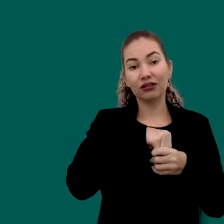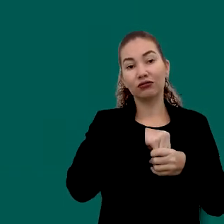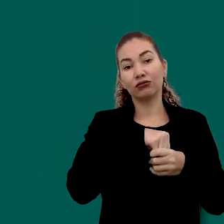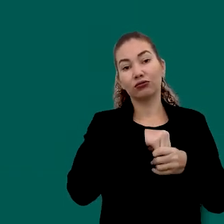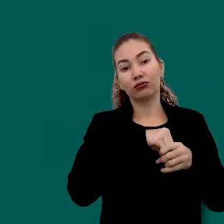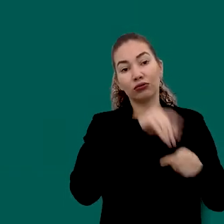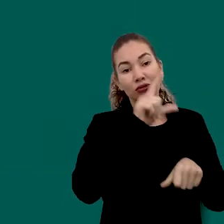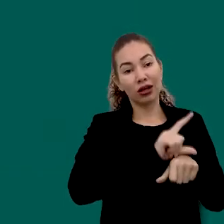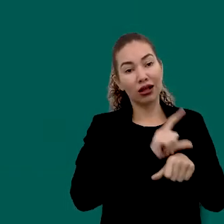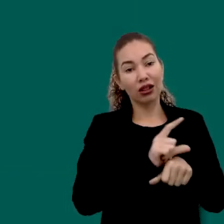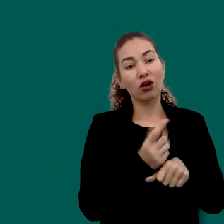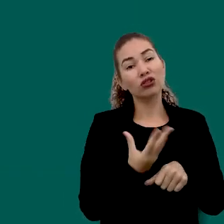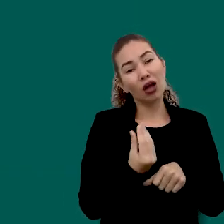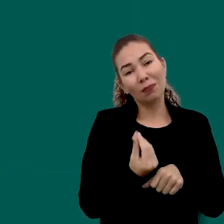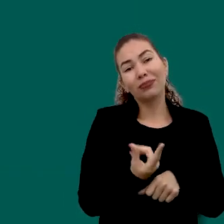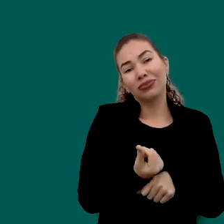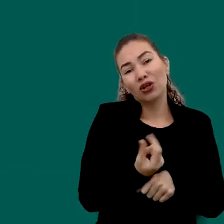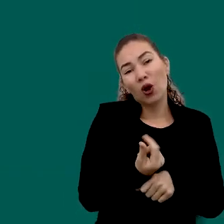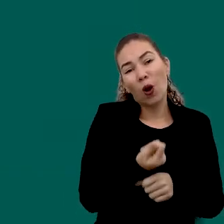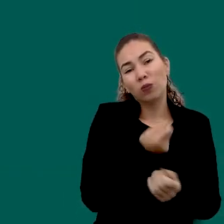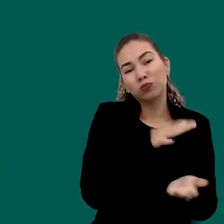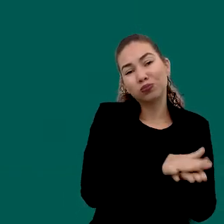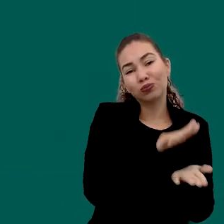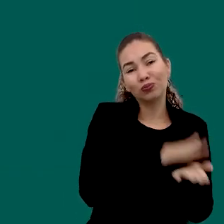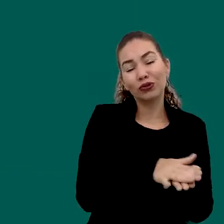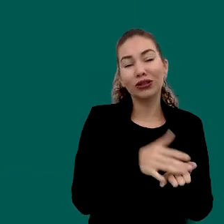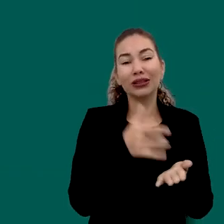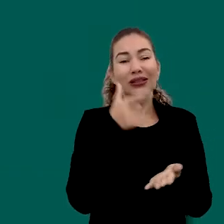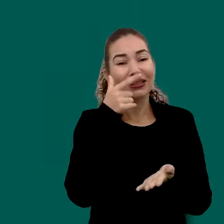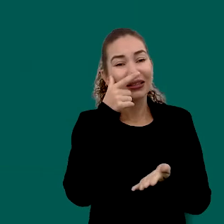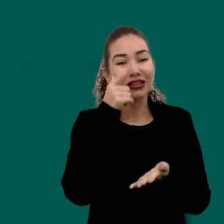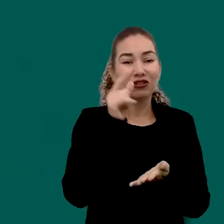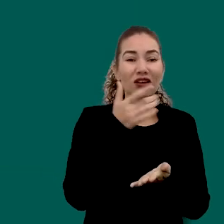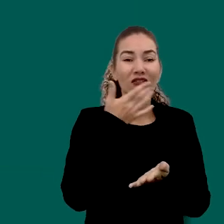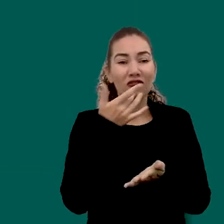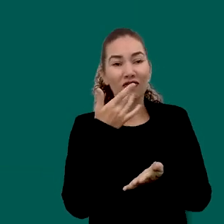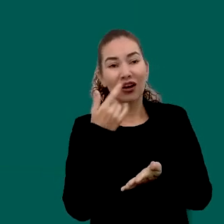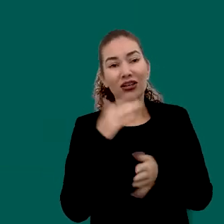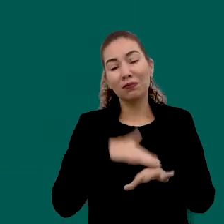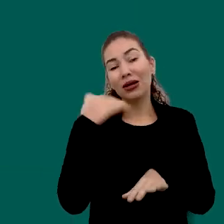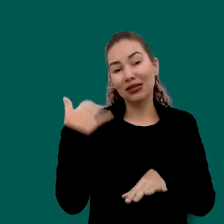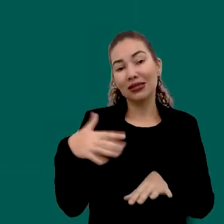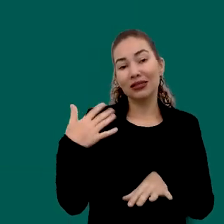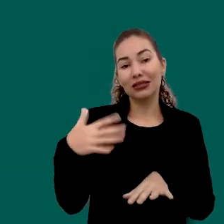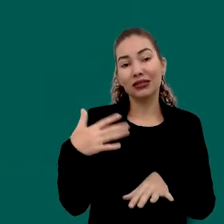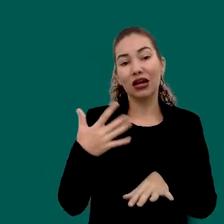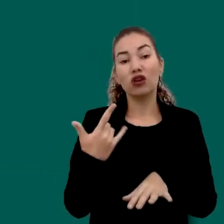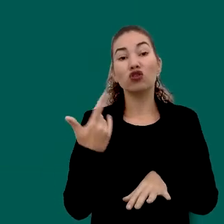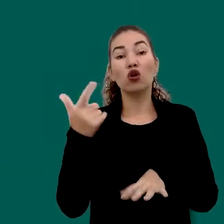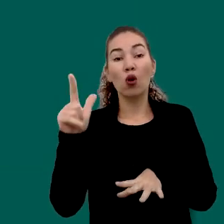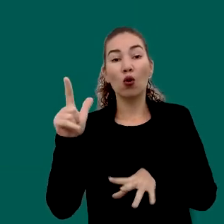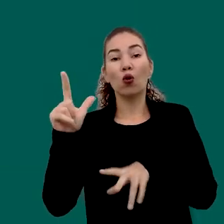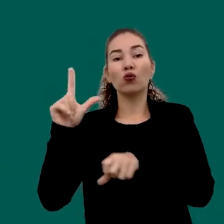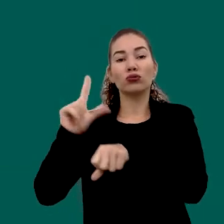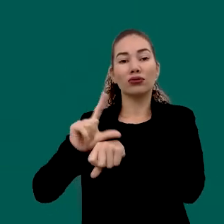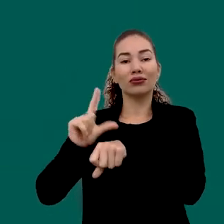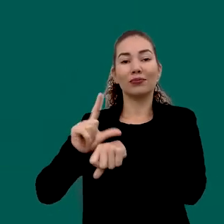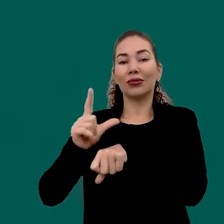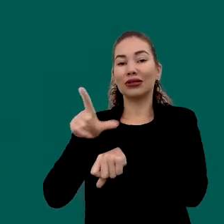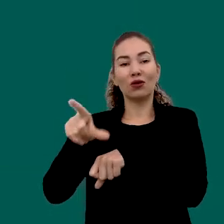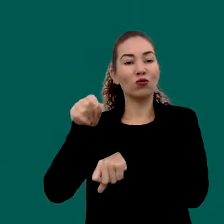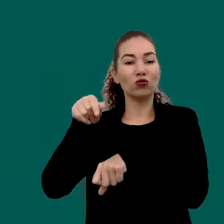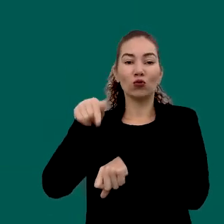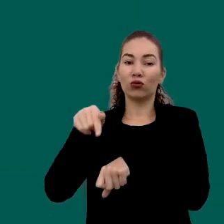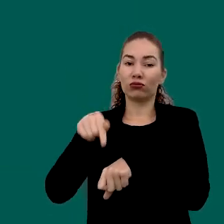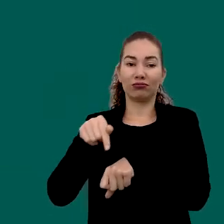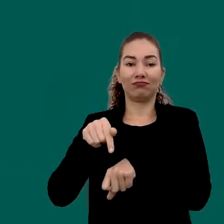são vários custos que acabam impossibilitando e se tornando com que os outros varejistas acabem não optando por